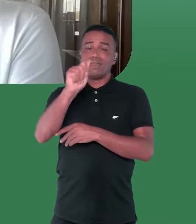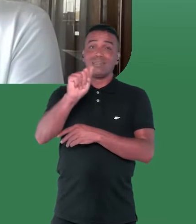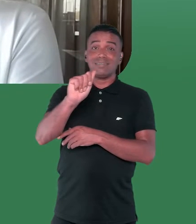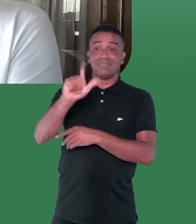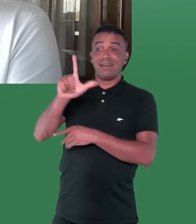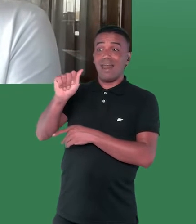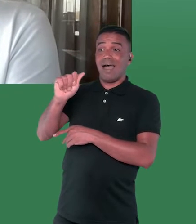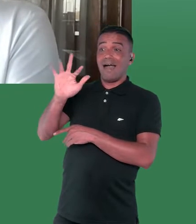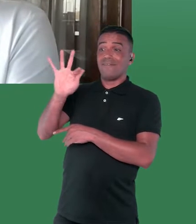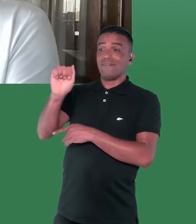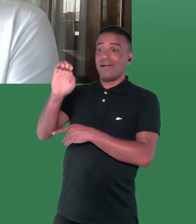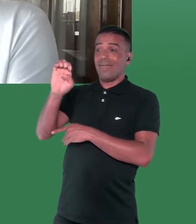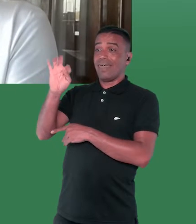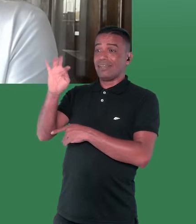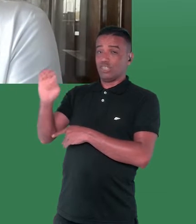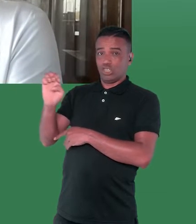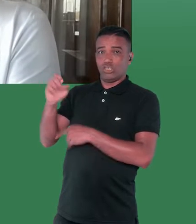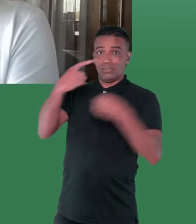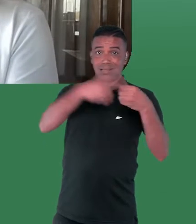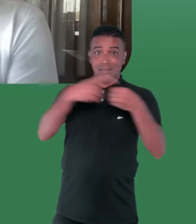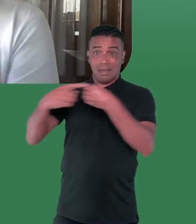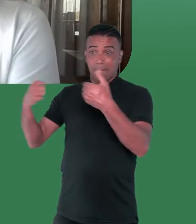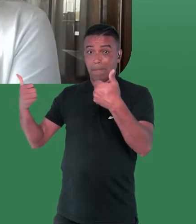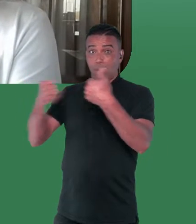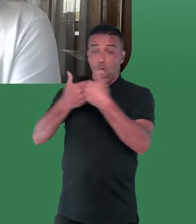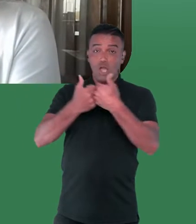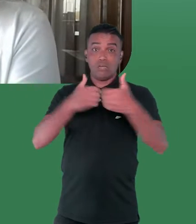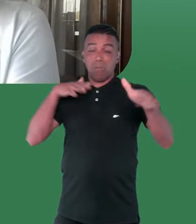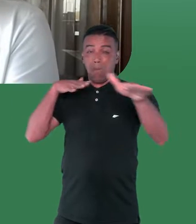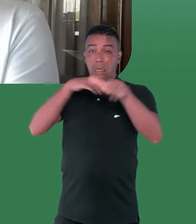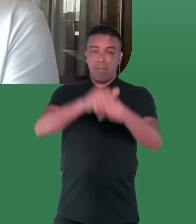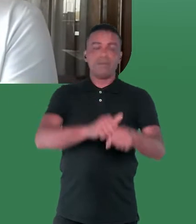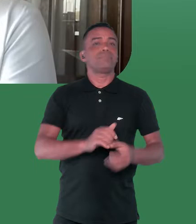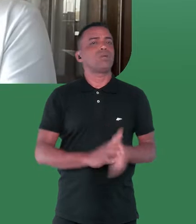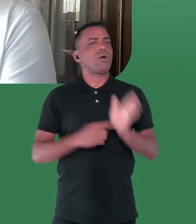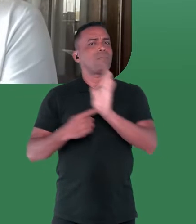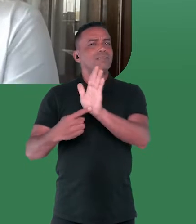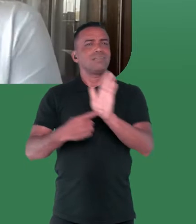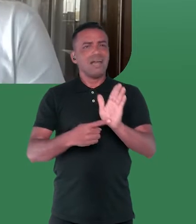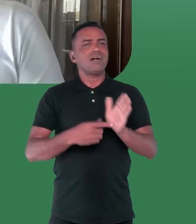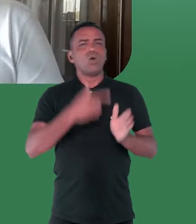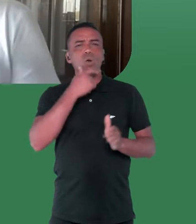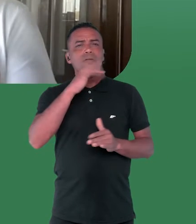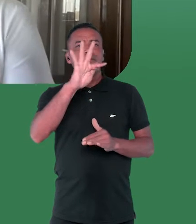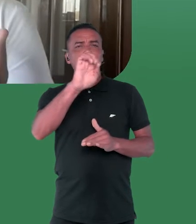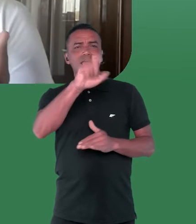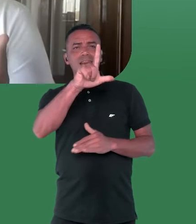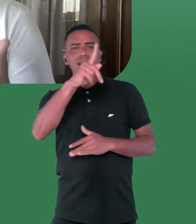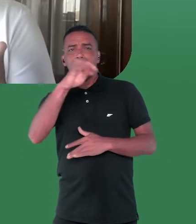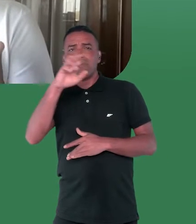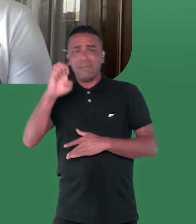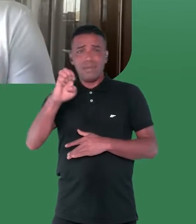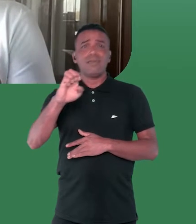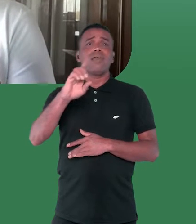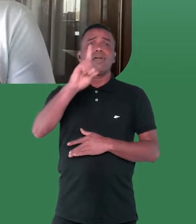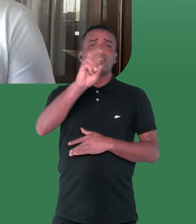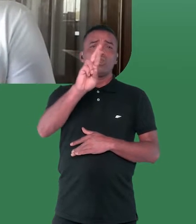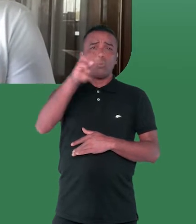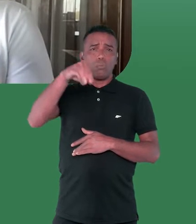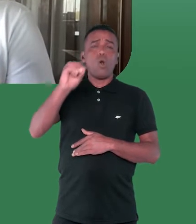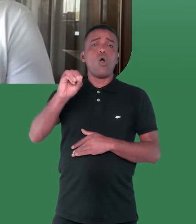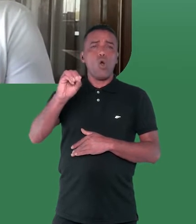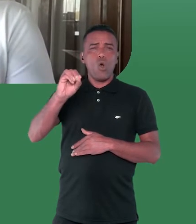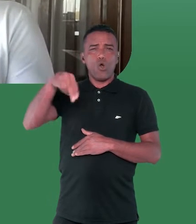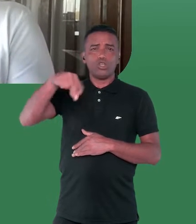Como eu fui apresentado ao Felipe Drummond pelo Miguel Chalup, e o Felipe Drummond, porque naquela época era Rádio Guarani, Estado de Minas,